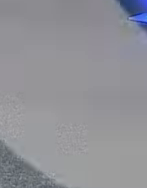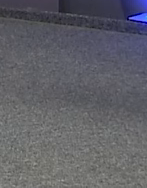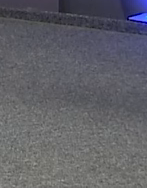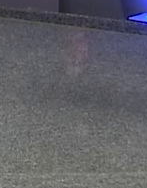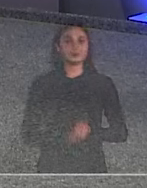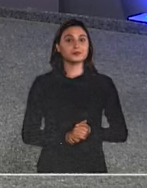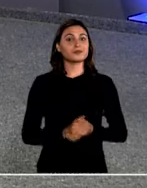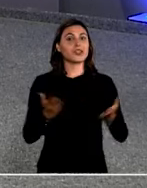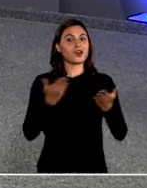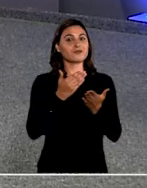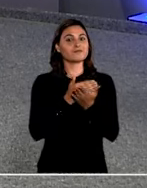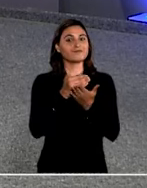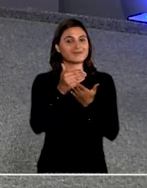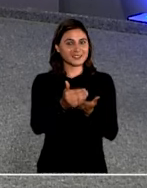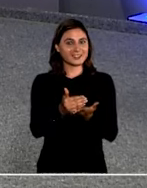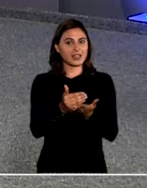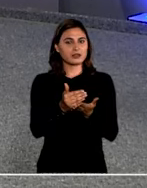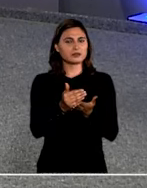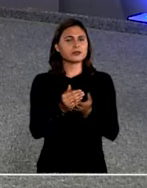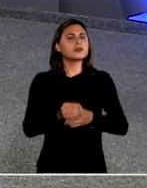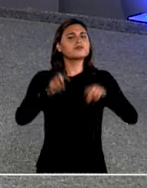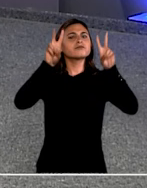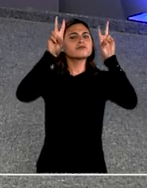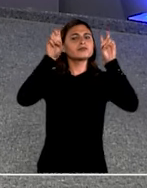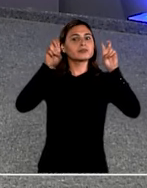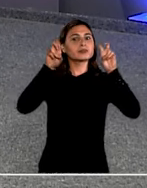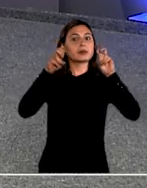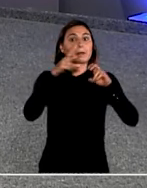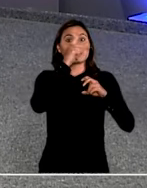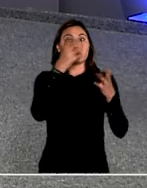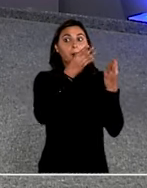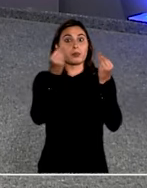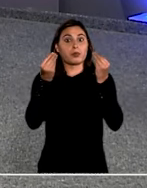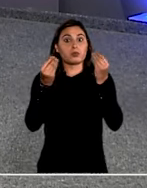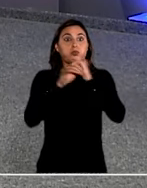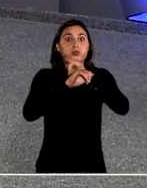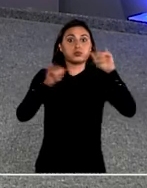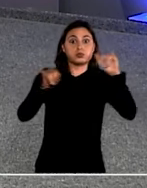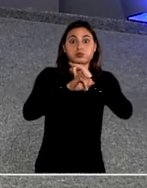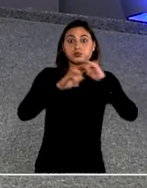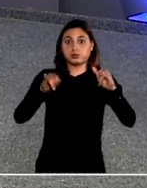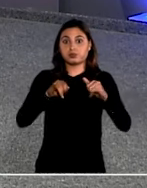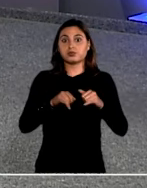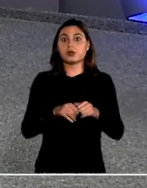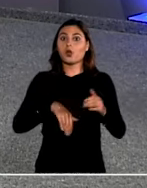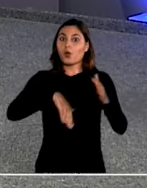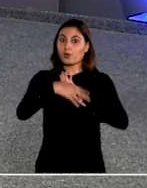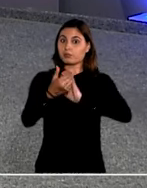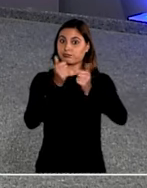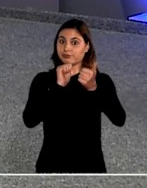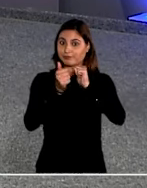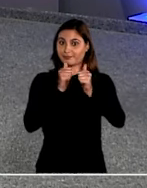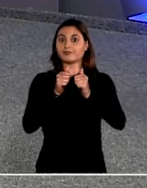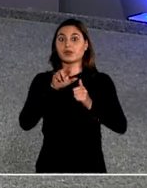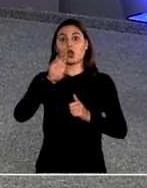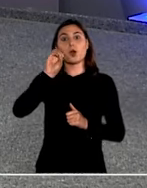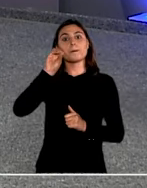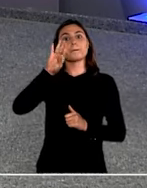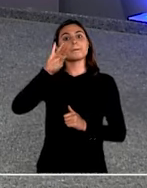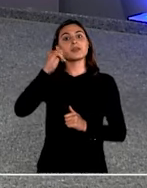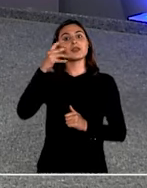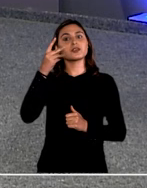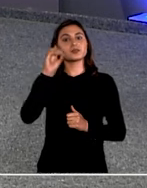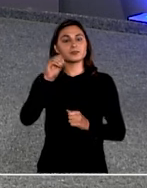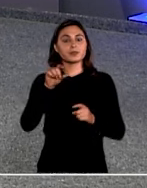agora vamos começar a edição de hoje com o assunto que tem repercutido bastante o caso do jogador Robinho